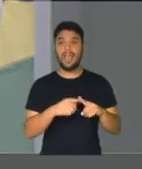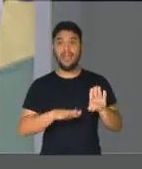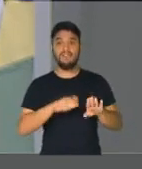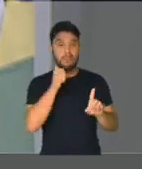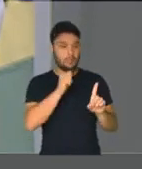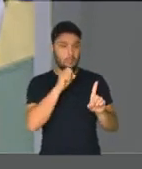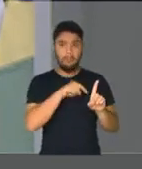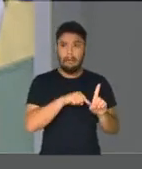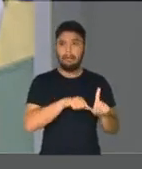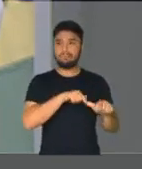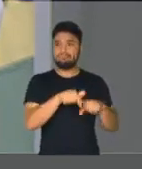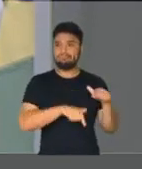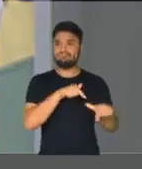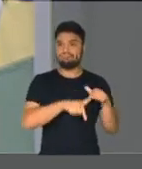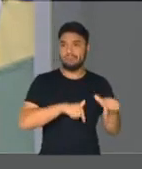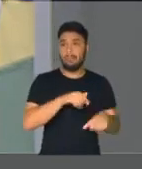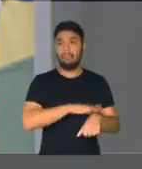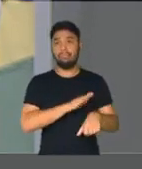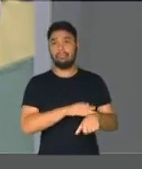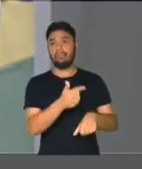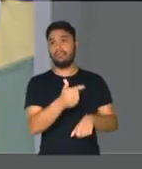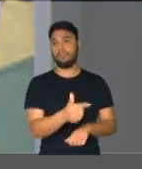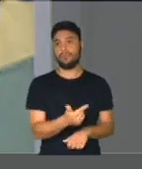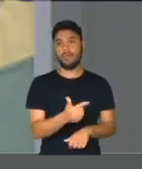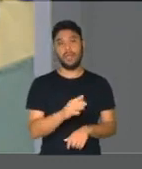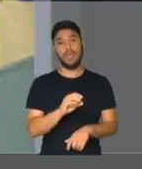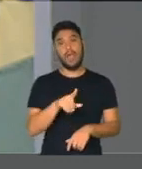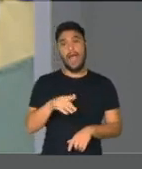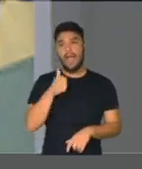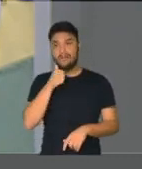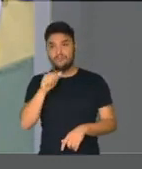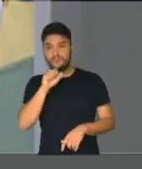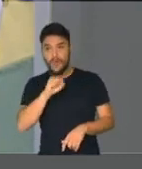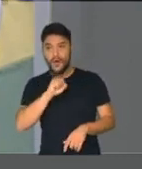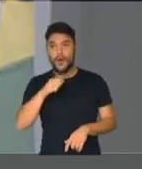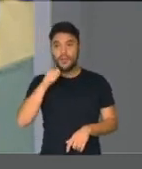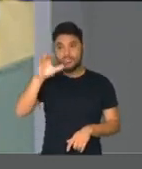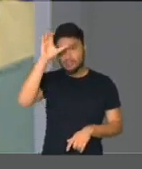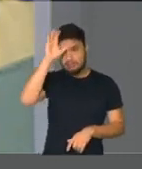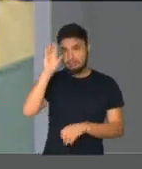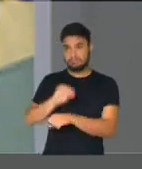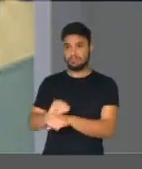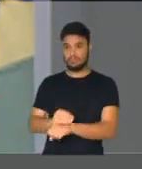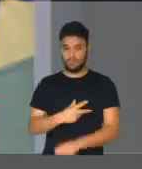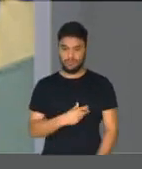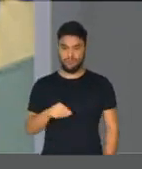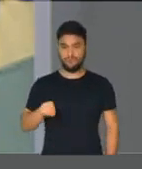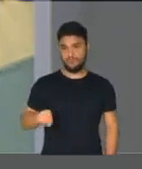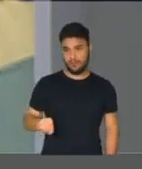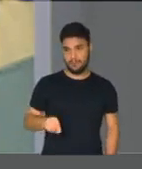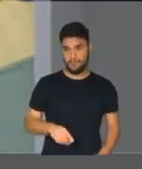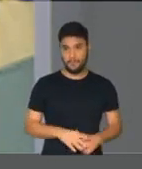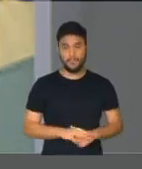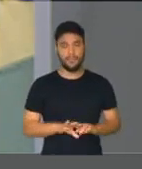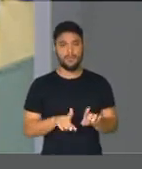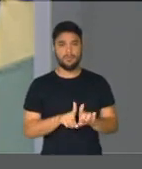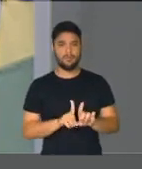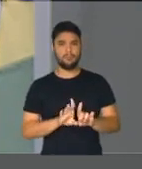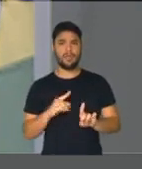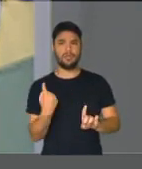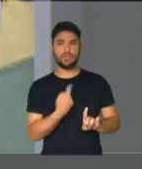e outras mulheres, como avós e tias, fato que deve ser levado em consideração